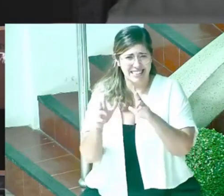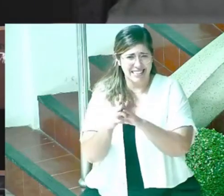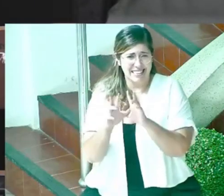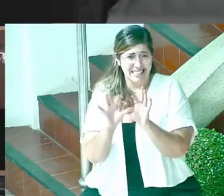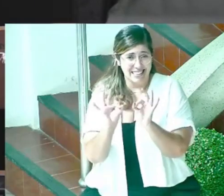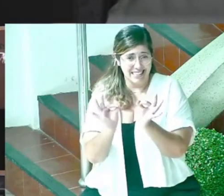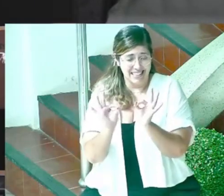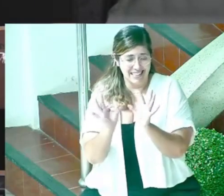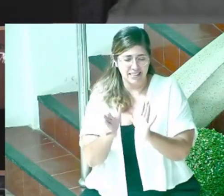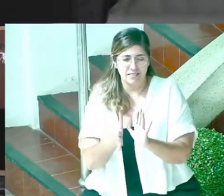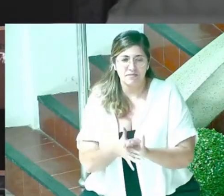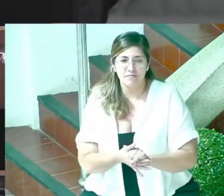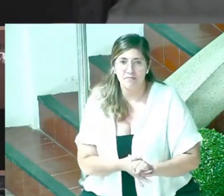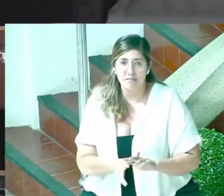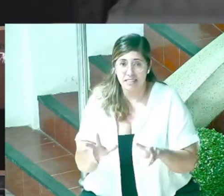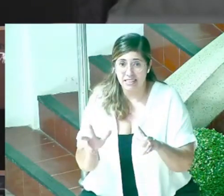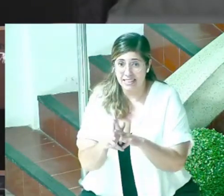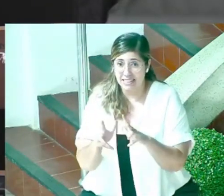nunca